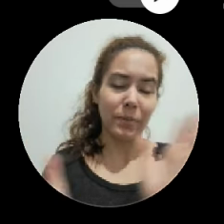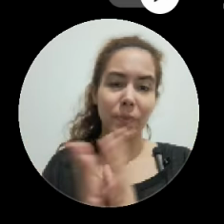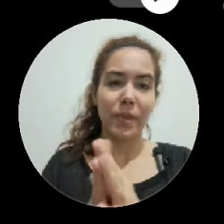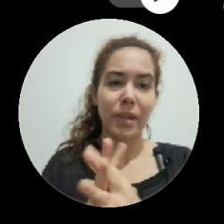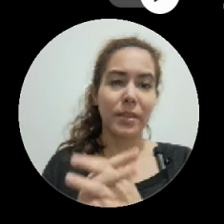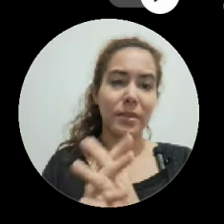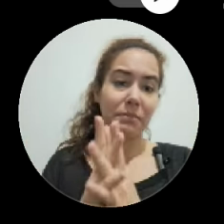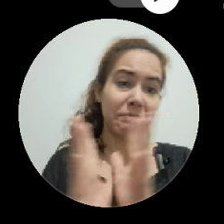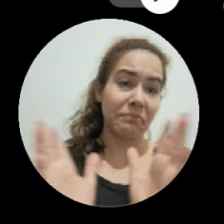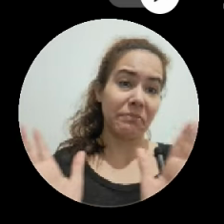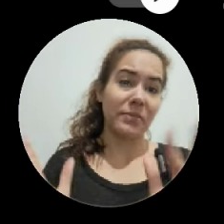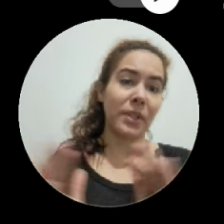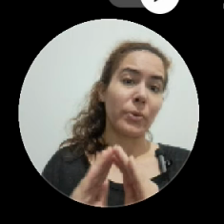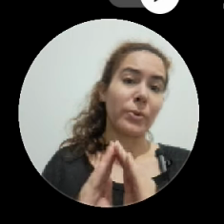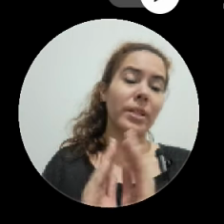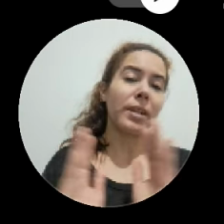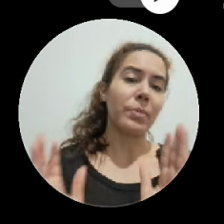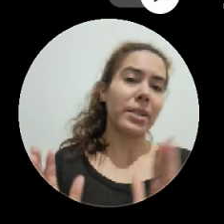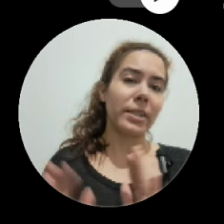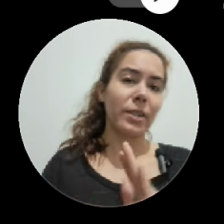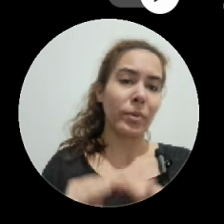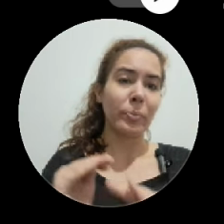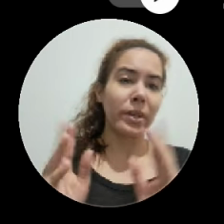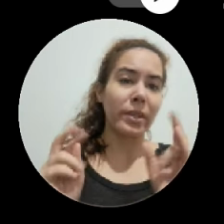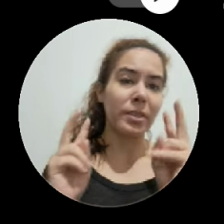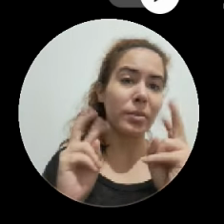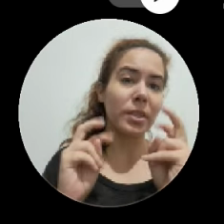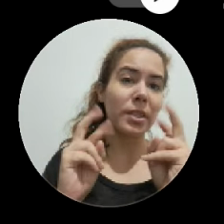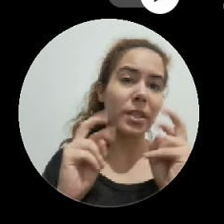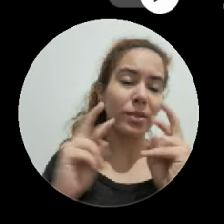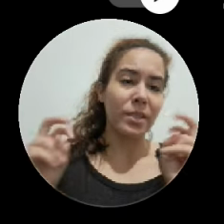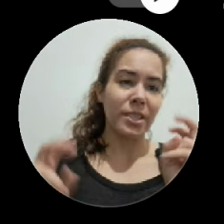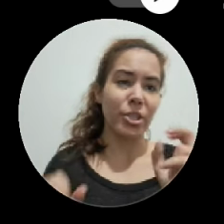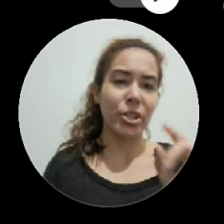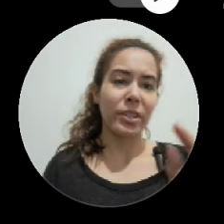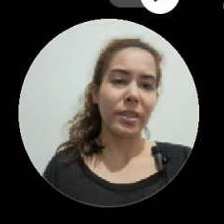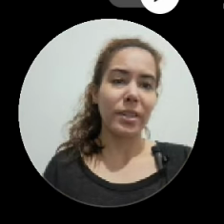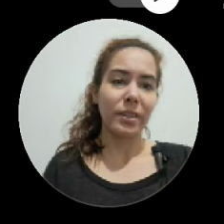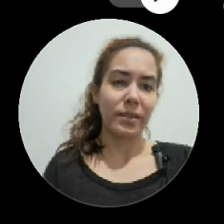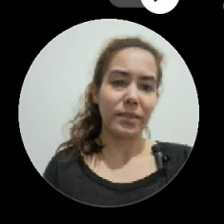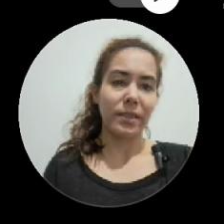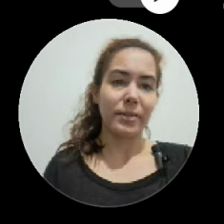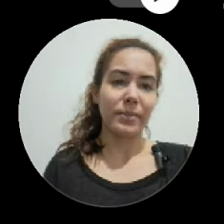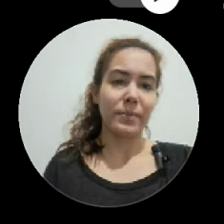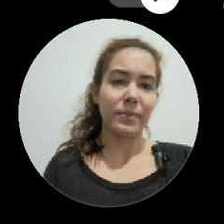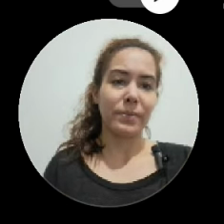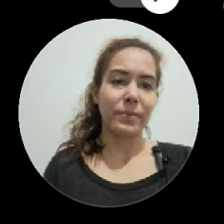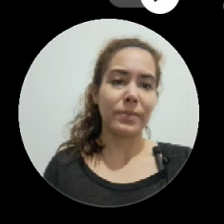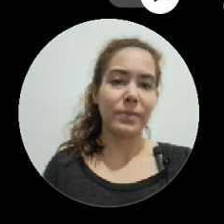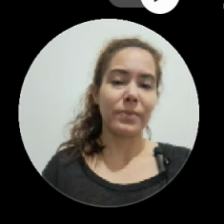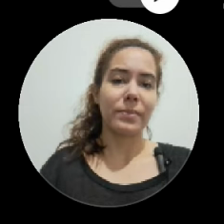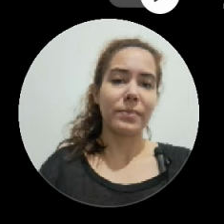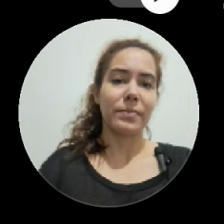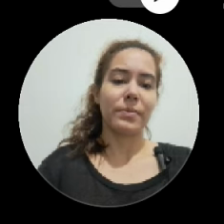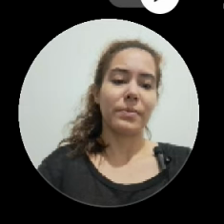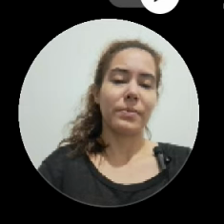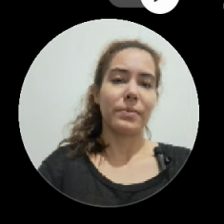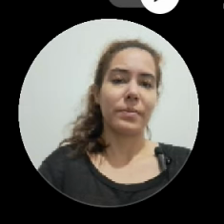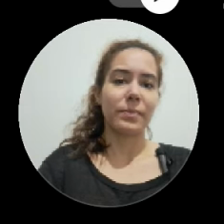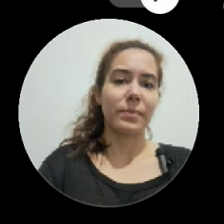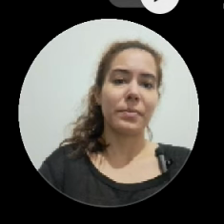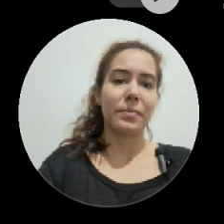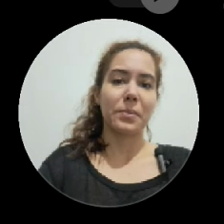Né? É o que dá pra entender, uma pirâmide que não existe, né? De curso,